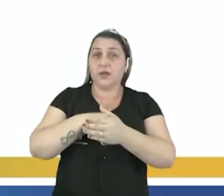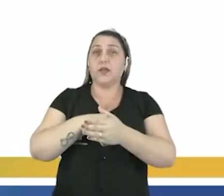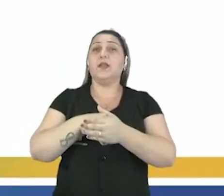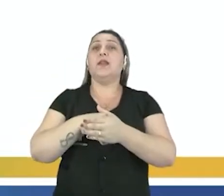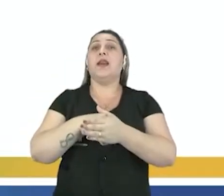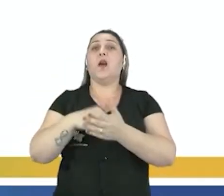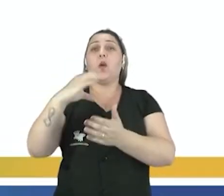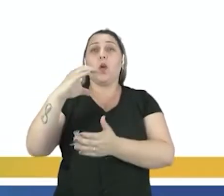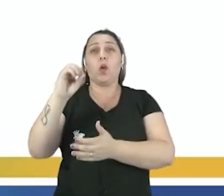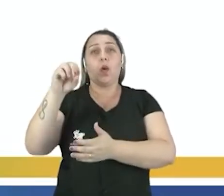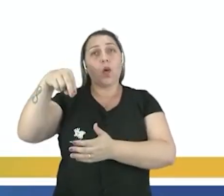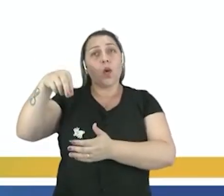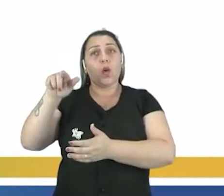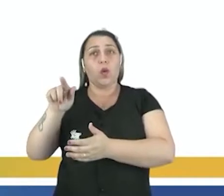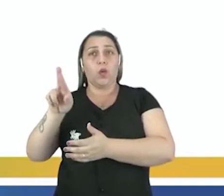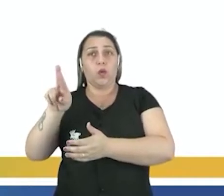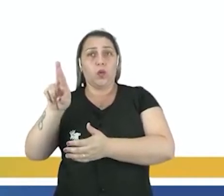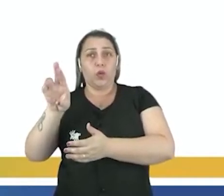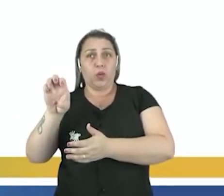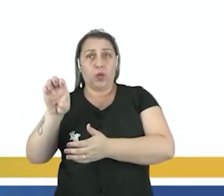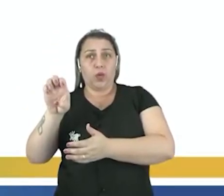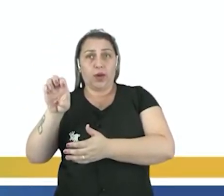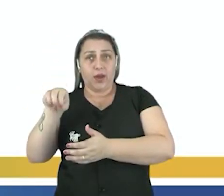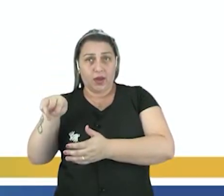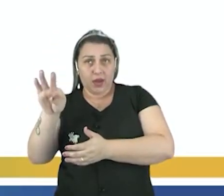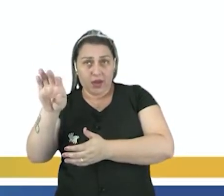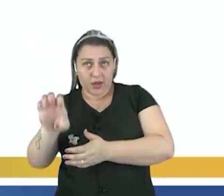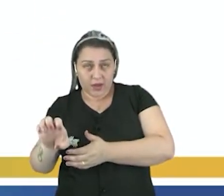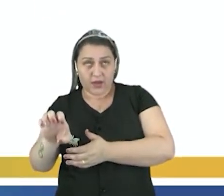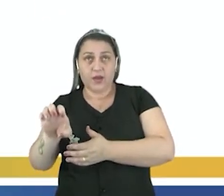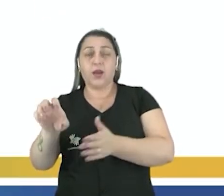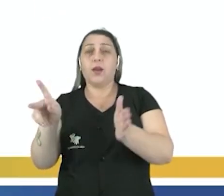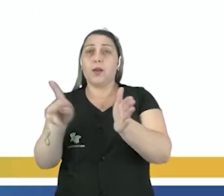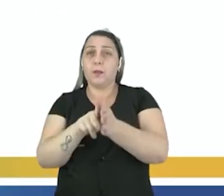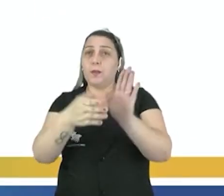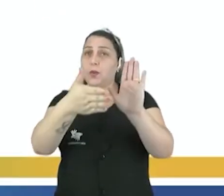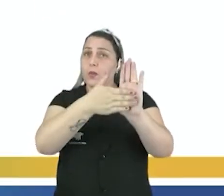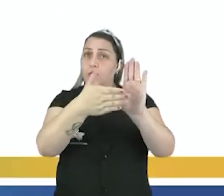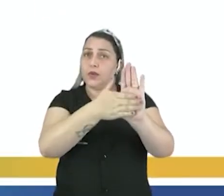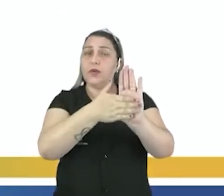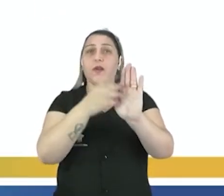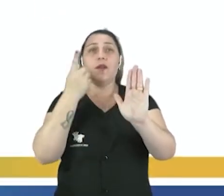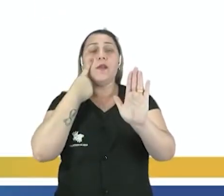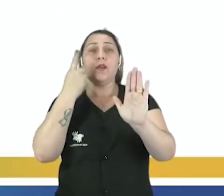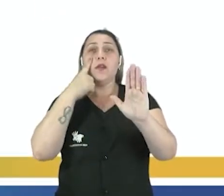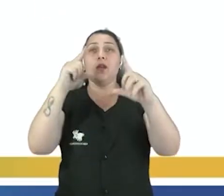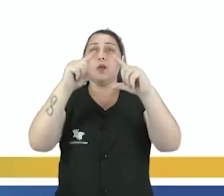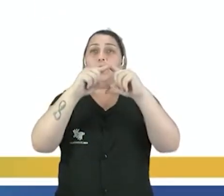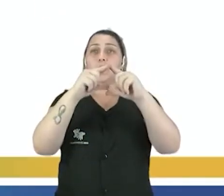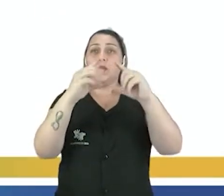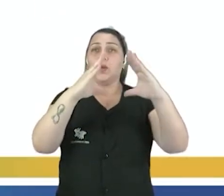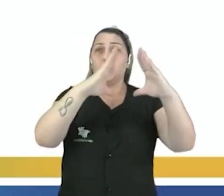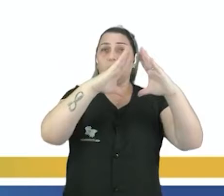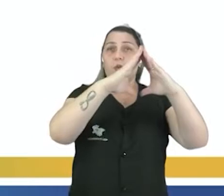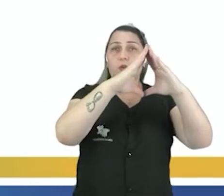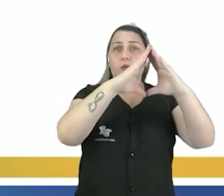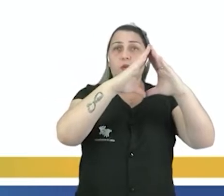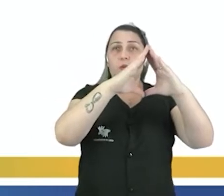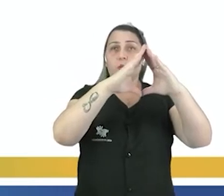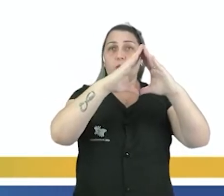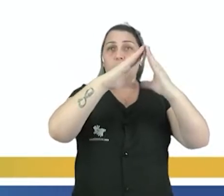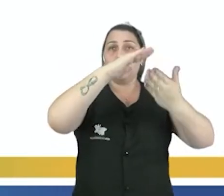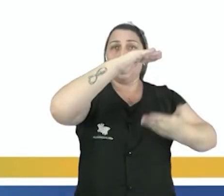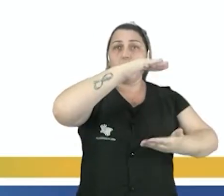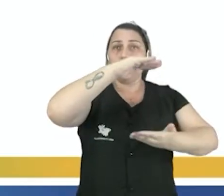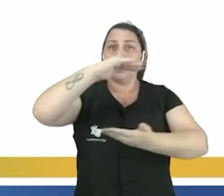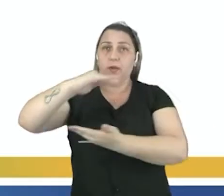forem congruentes e os lados homólogos proporcionais. Então, vamos observar o seguinte par de triângulos. O triângulo